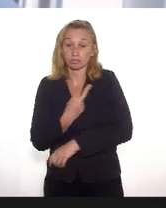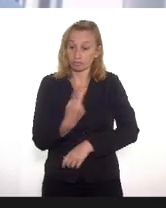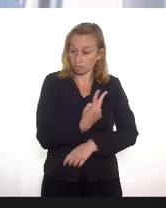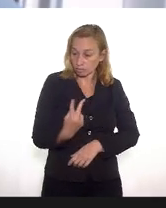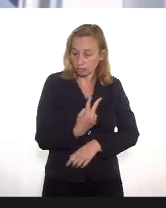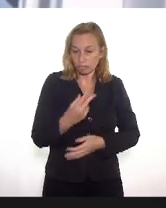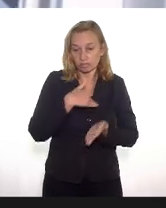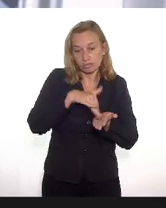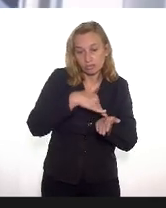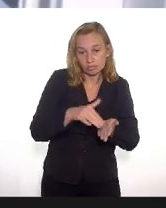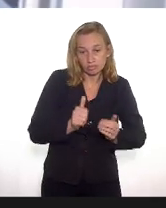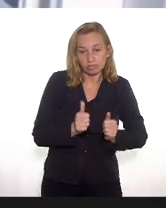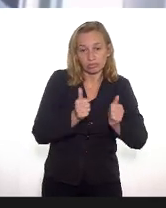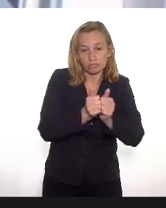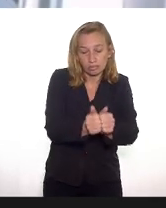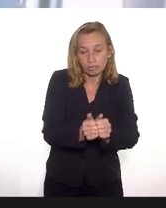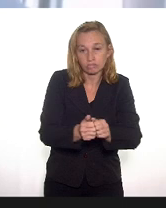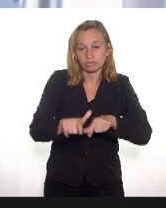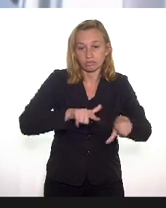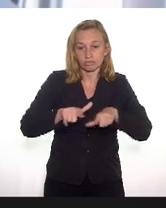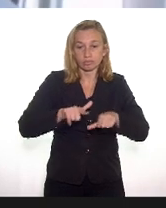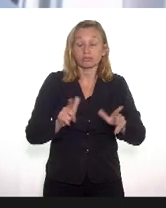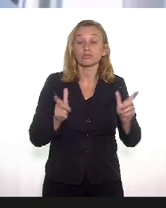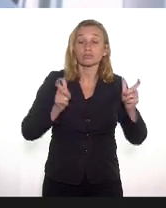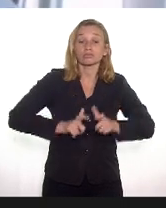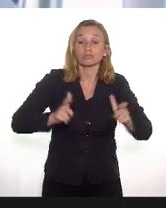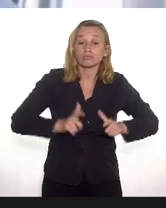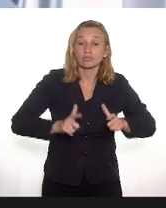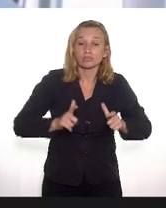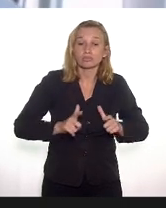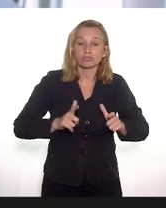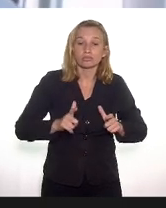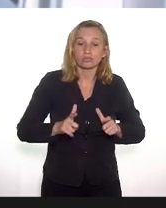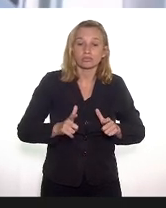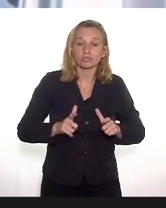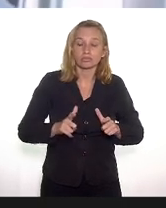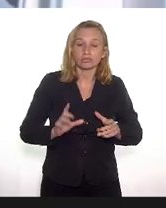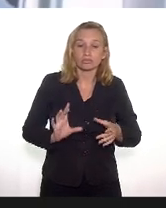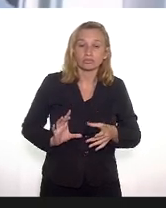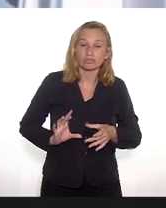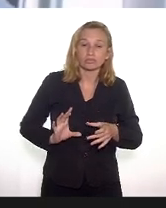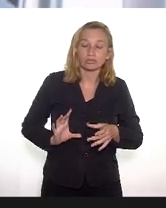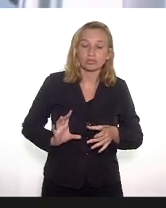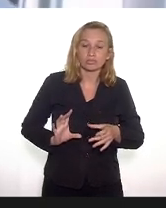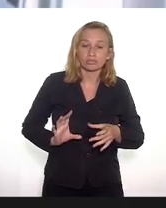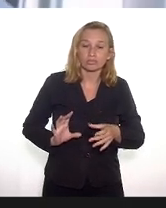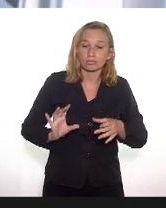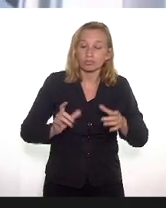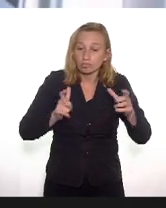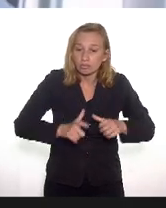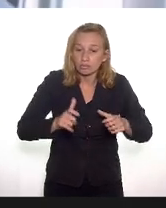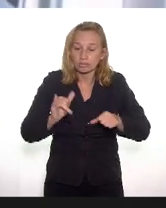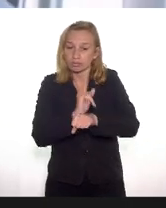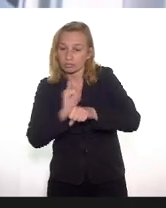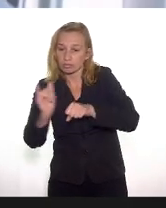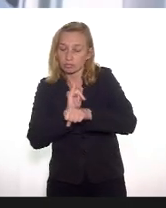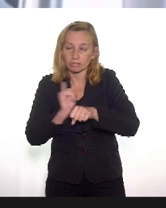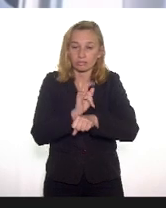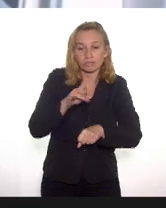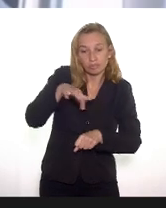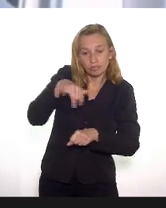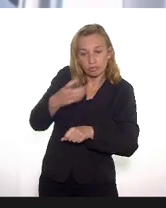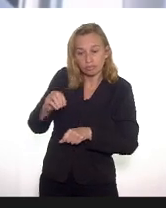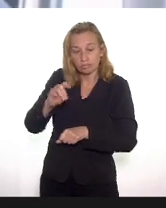estão pilotando, onde se insere, né, a Fundação CCERG, né? Qual é o lugar estratégico da Fundação